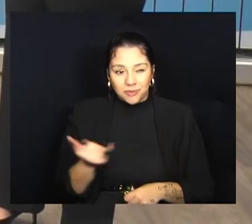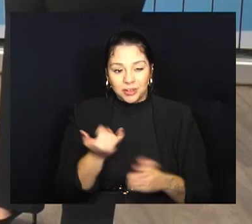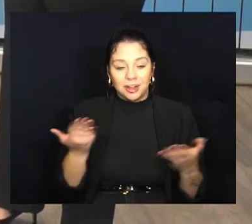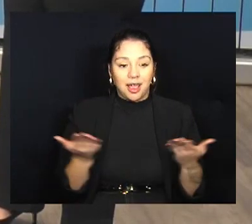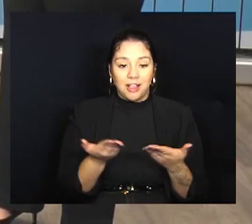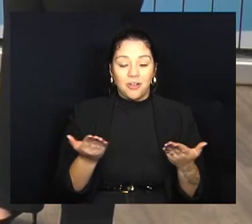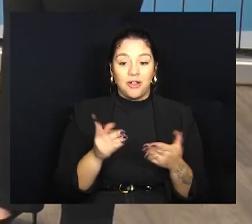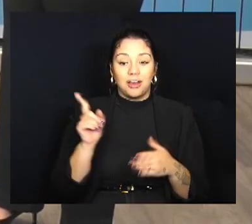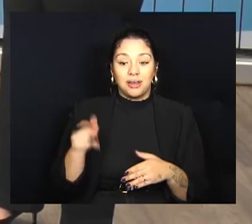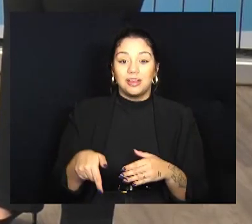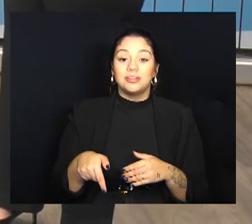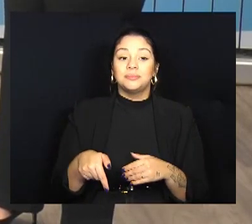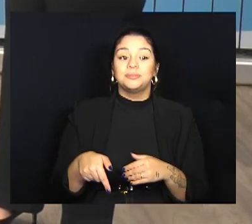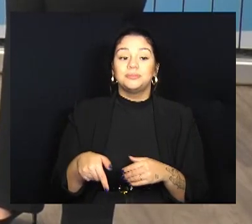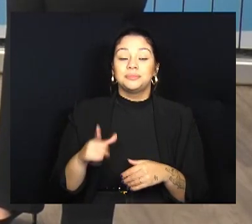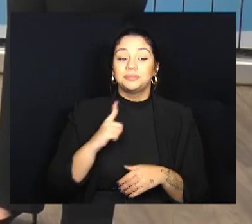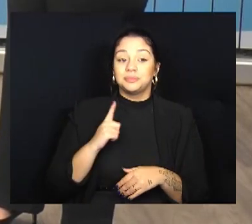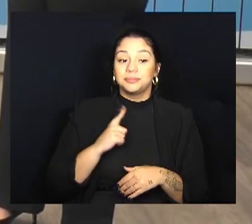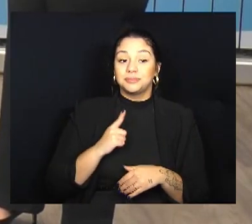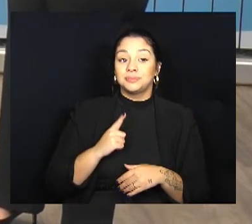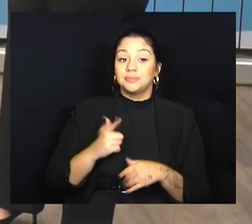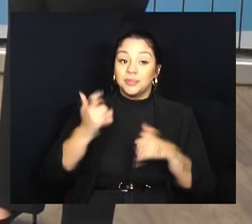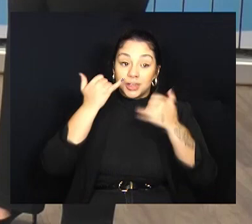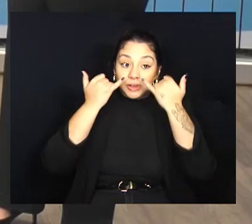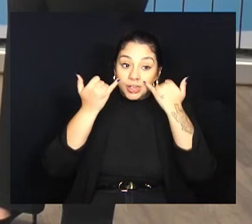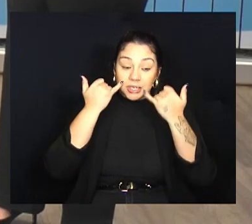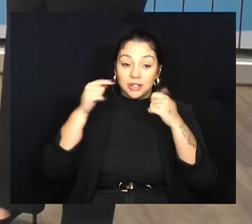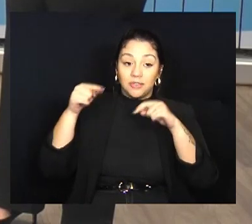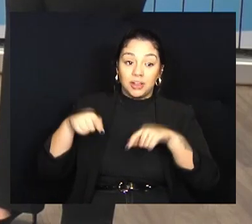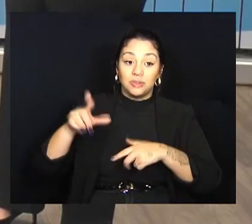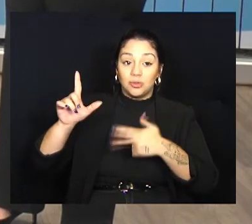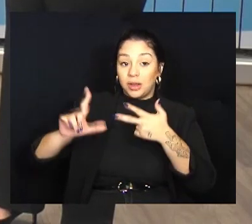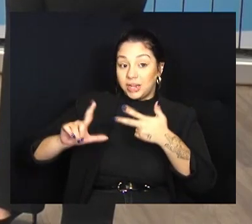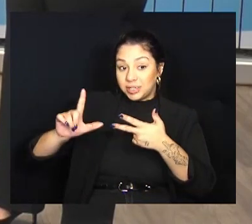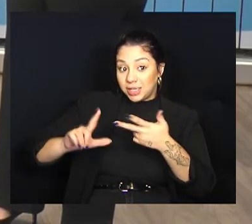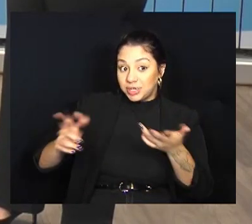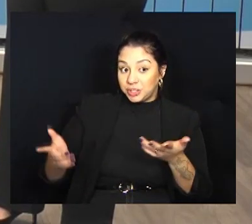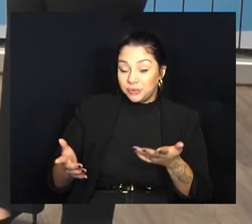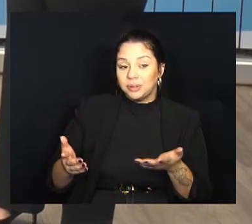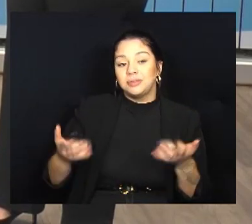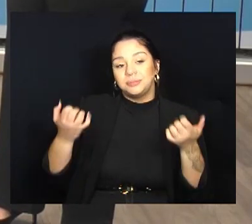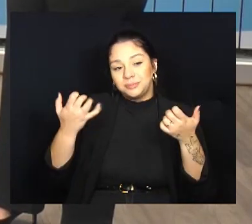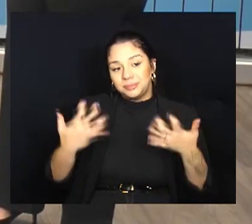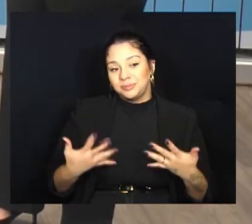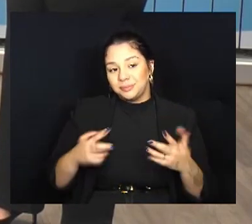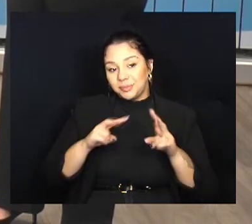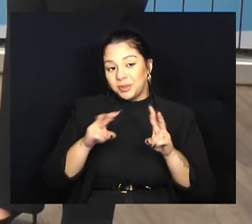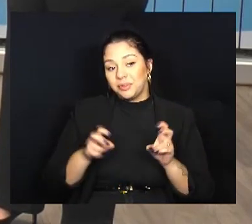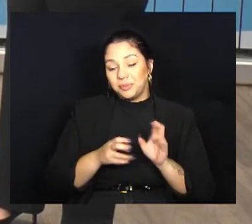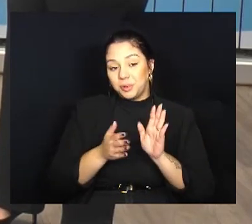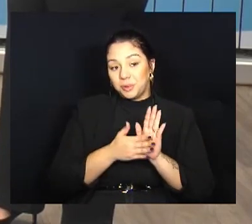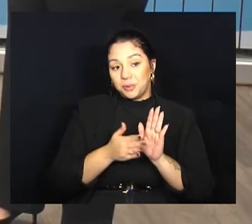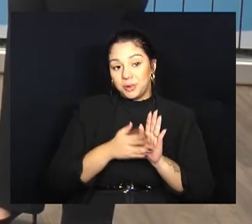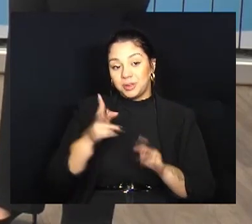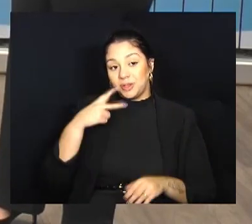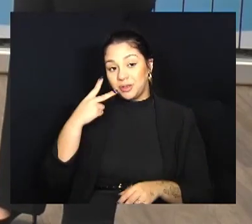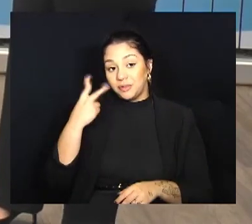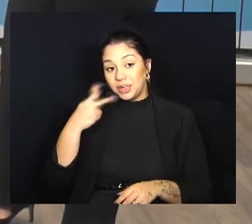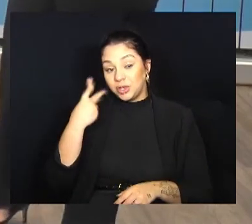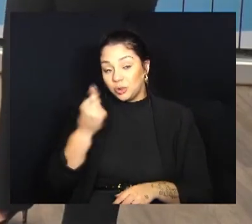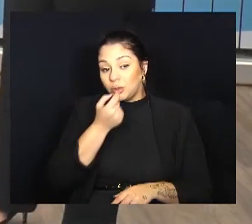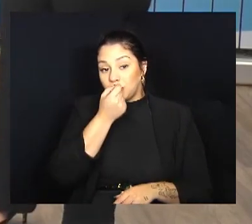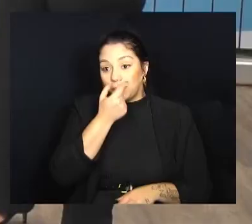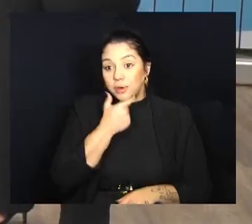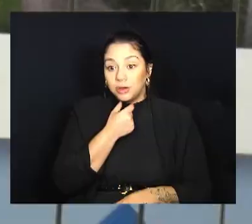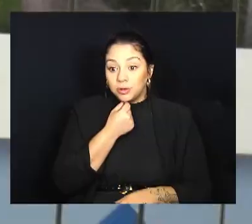nossos estúdios para nós falarmos das notícias do Legislativo, e a gente começa falando sobre uma iniciativa do vereador Marrom Cunha. É